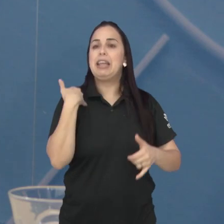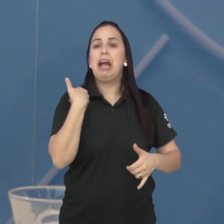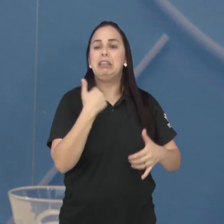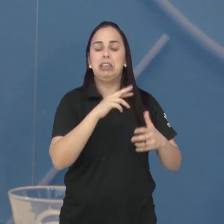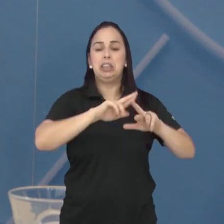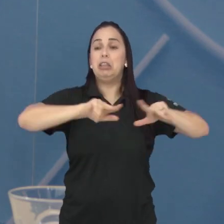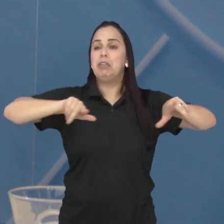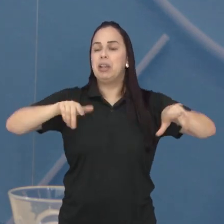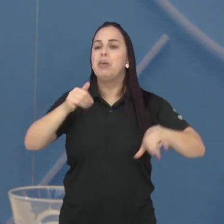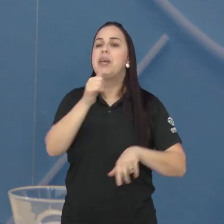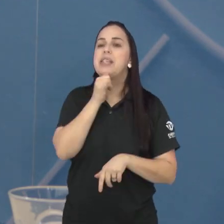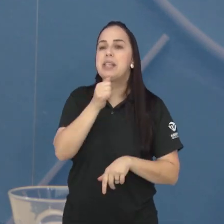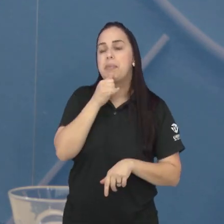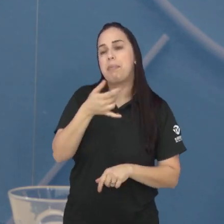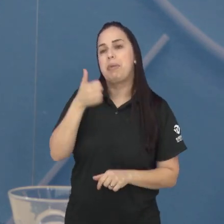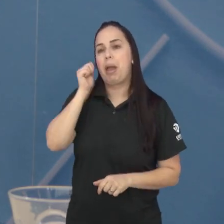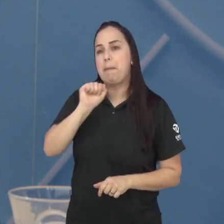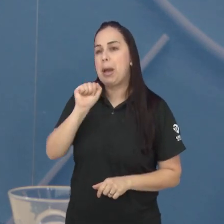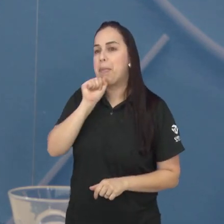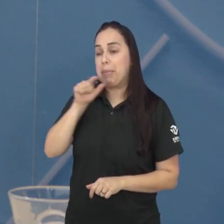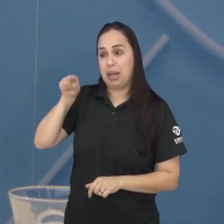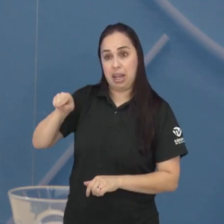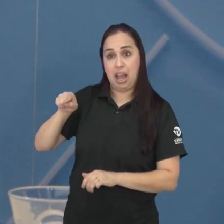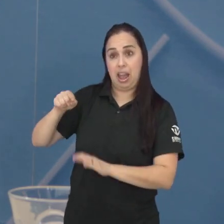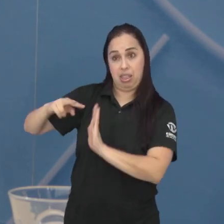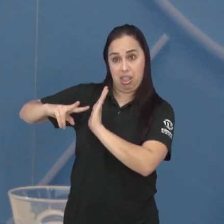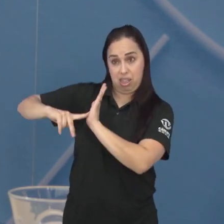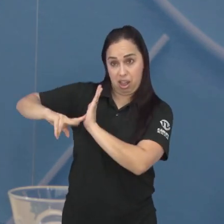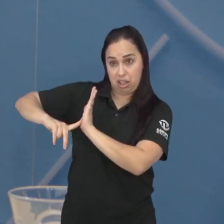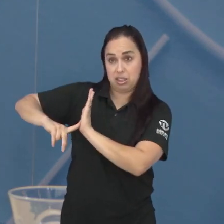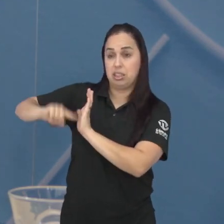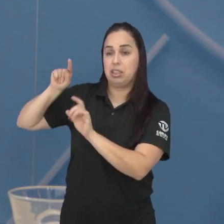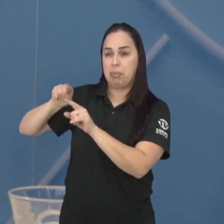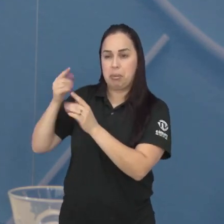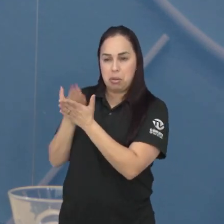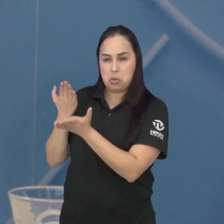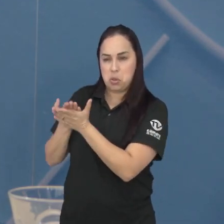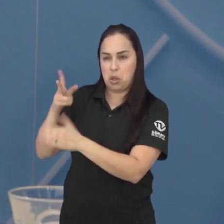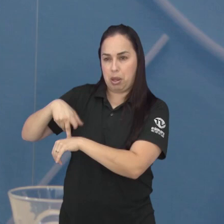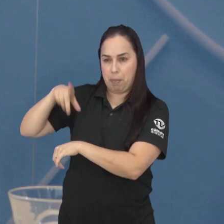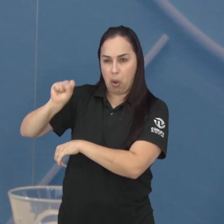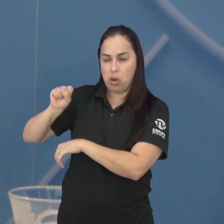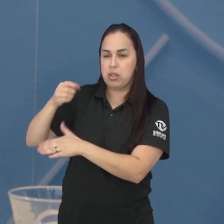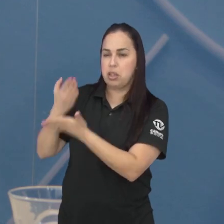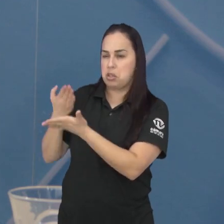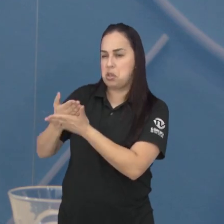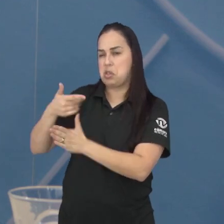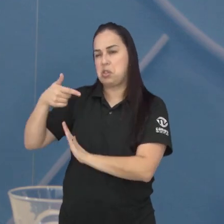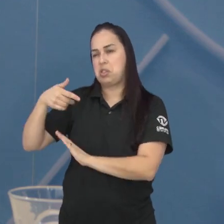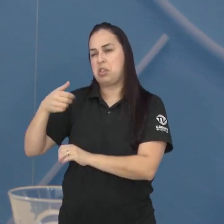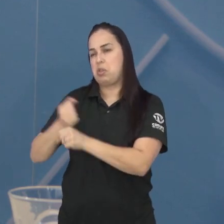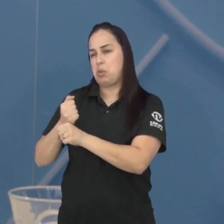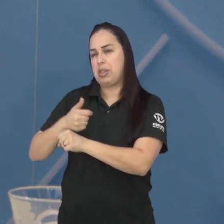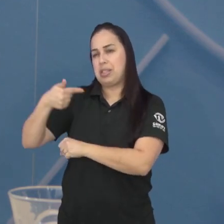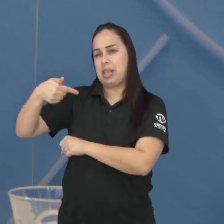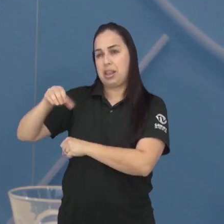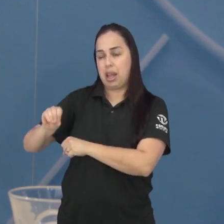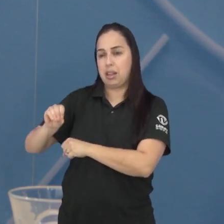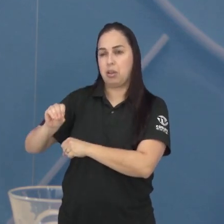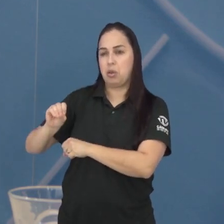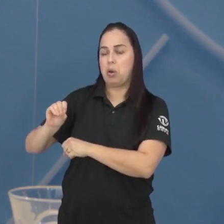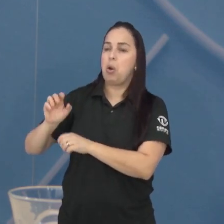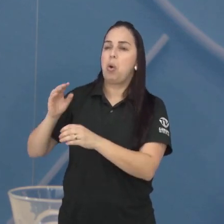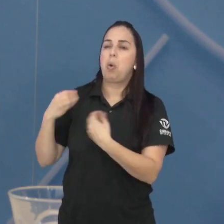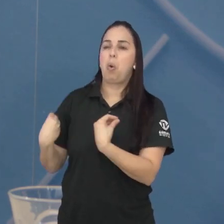movimento, né? Minha mãe foi mulher de sindicalista, estudou um pouco na pós-graduação dela, nos anos 70, como que a ditadura